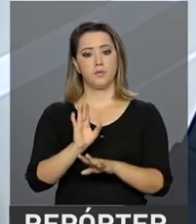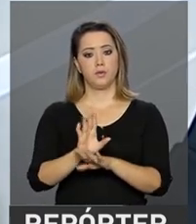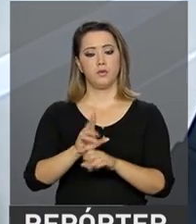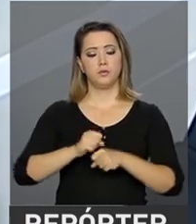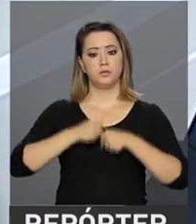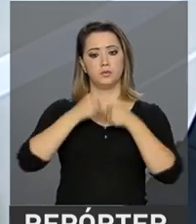fiscal